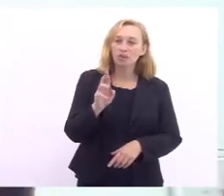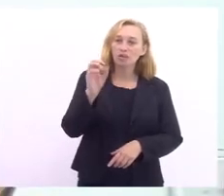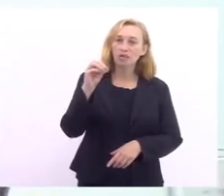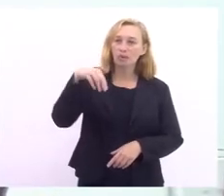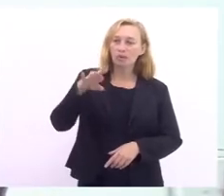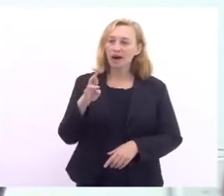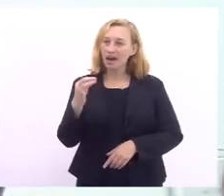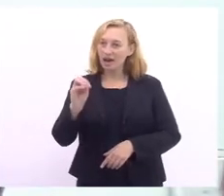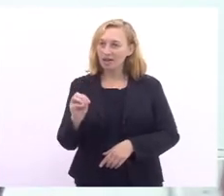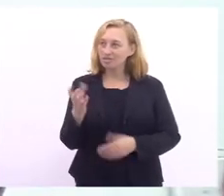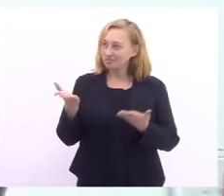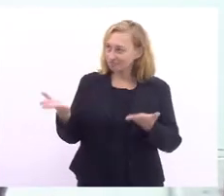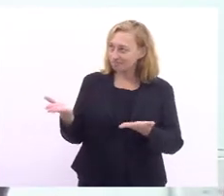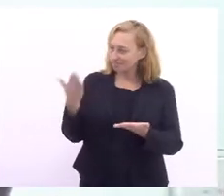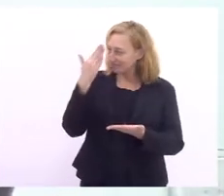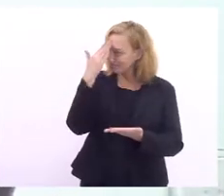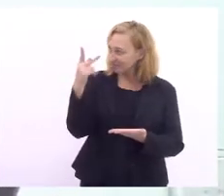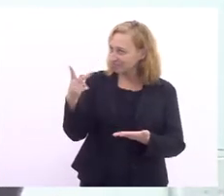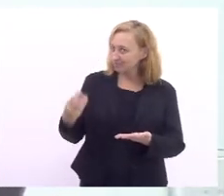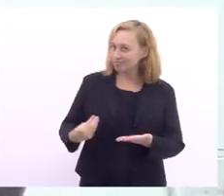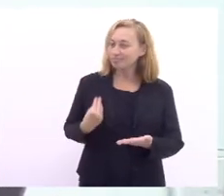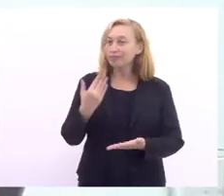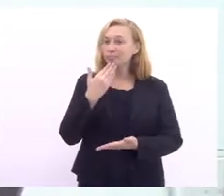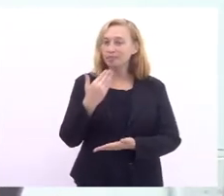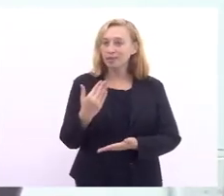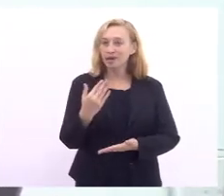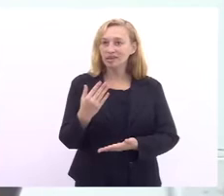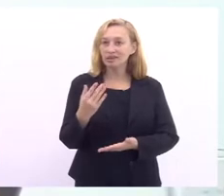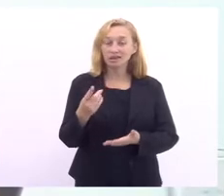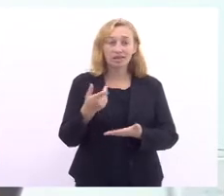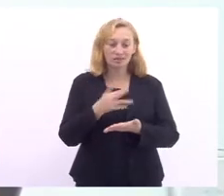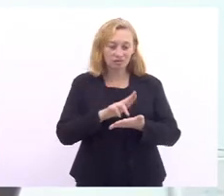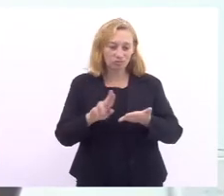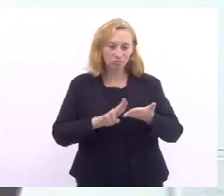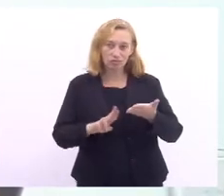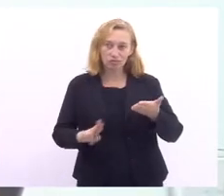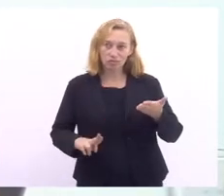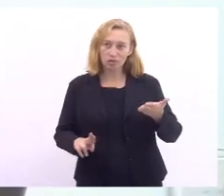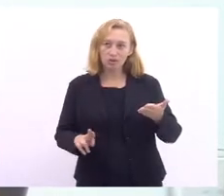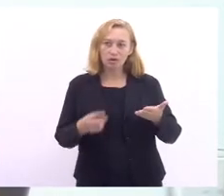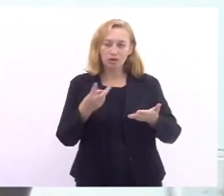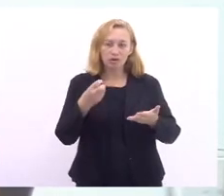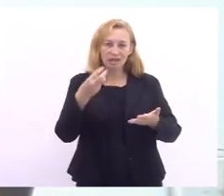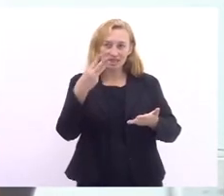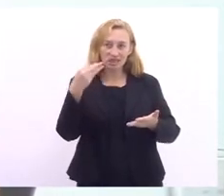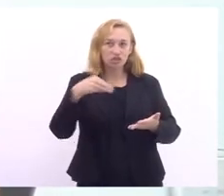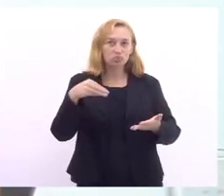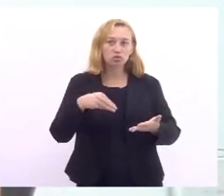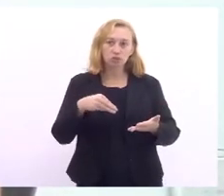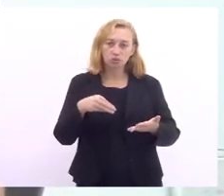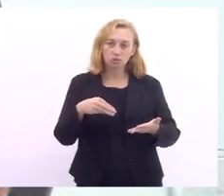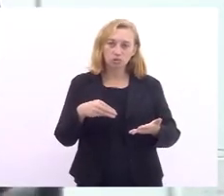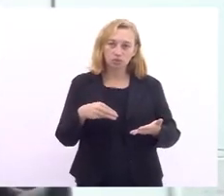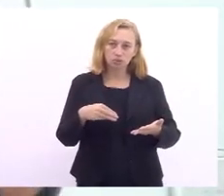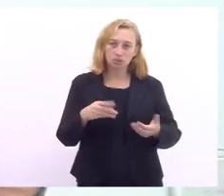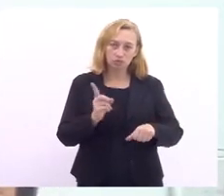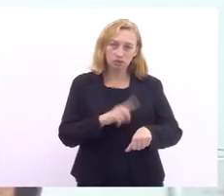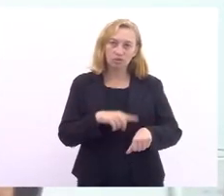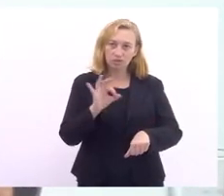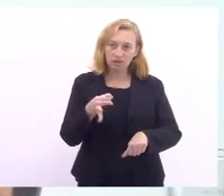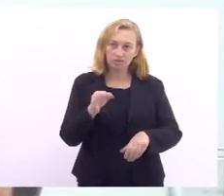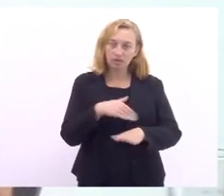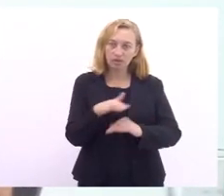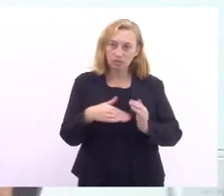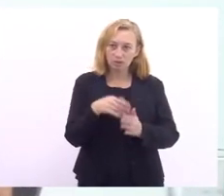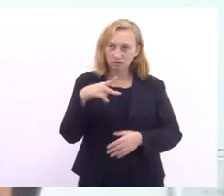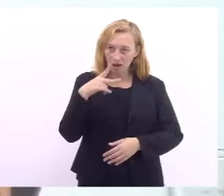São Gonçalo Obrigado Romário por sua presença e tem a palavra Eu só peço que tem muitas inscrições seja Observe de três minutos para que a gente possa garantir dentro do tempo da